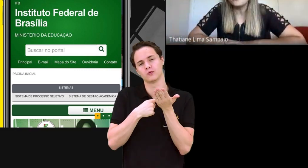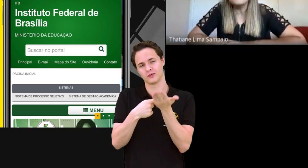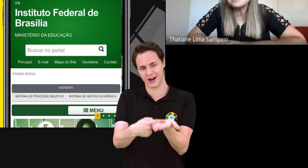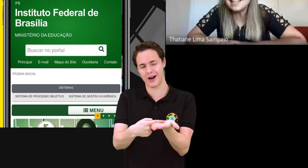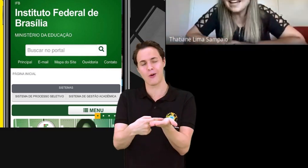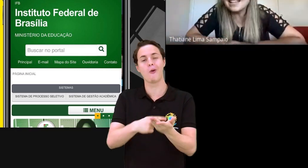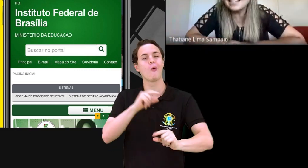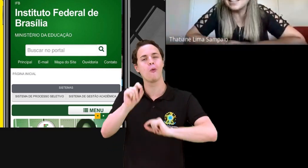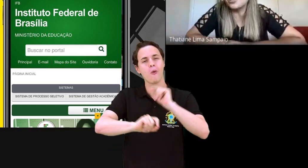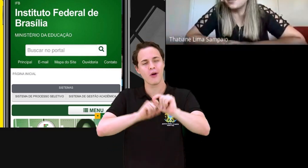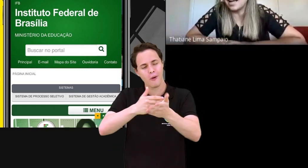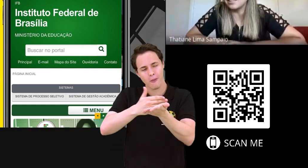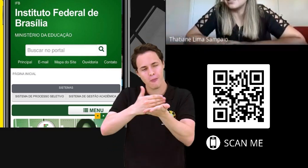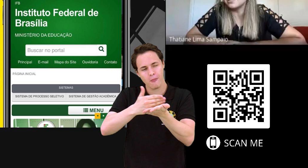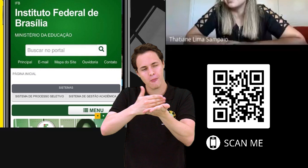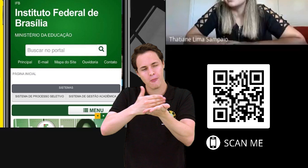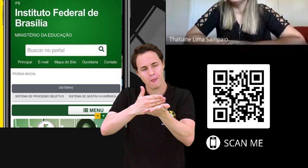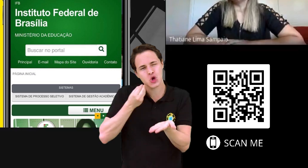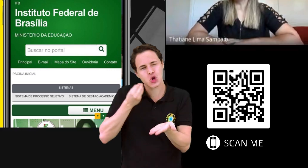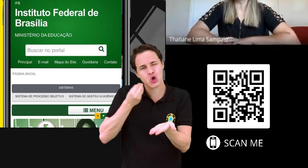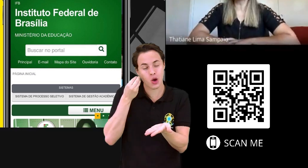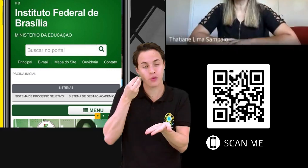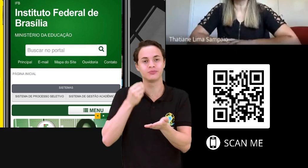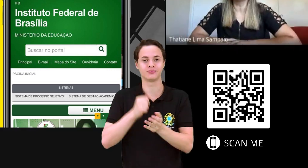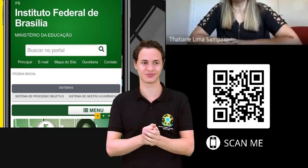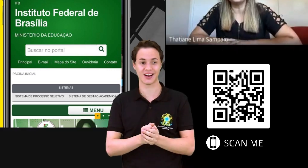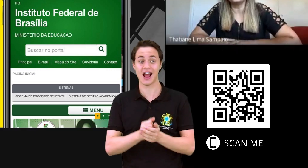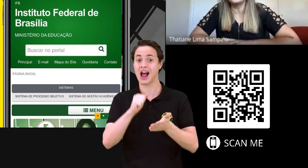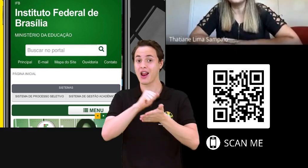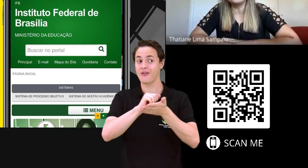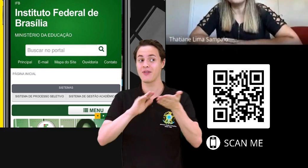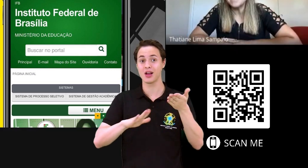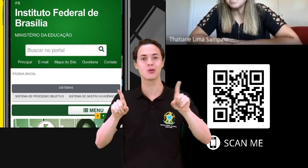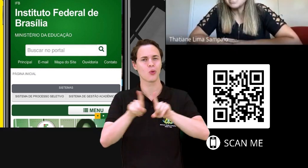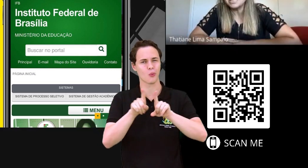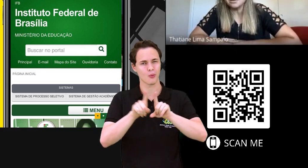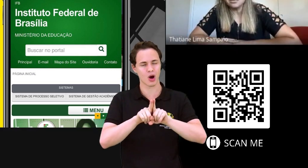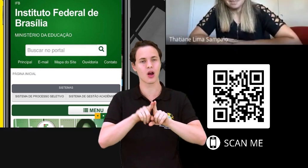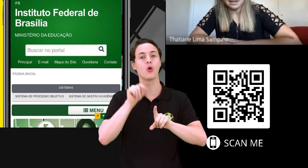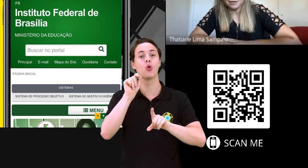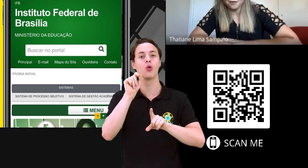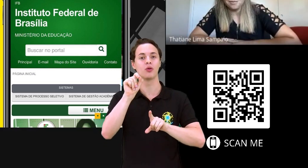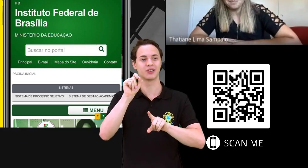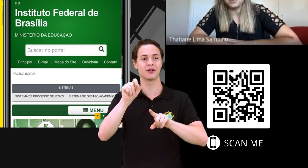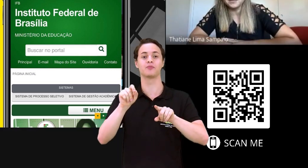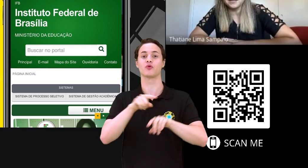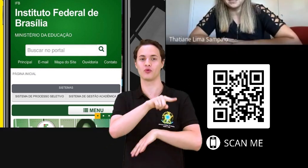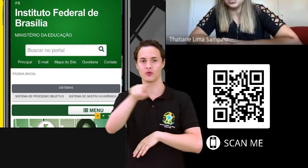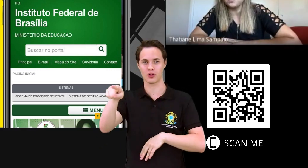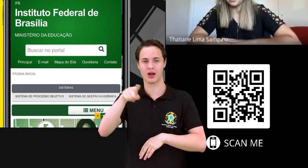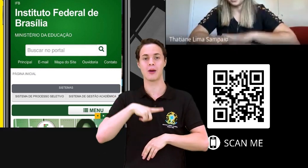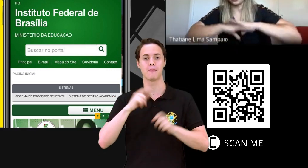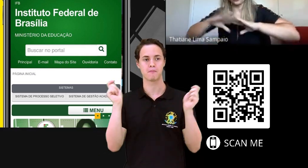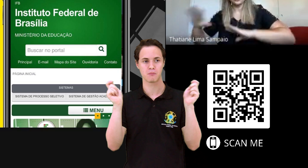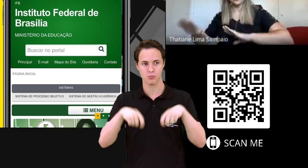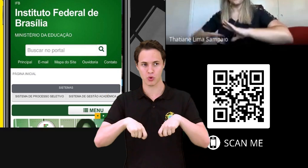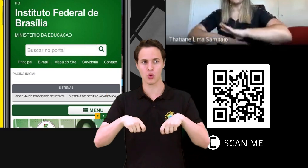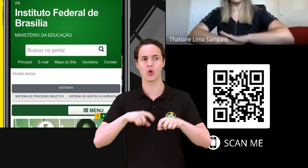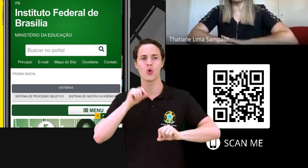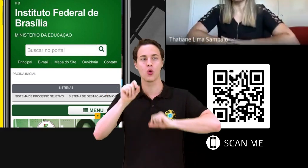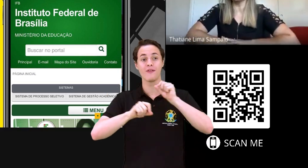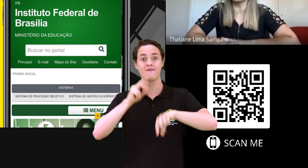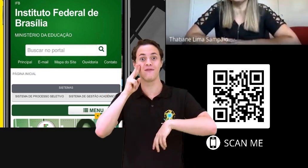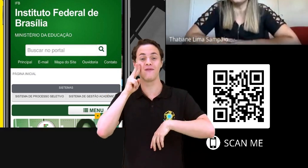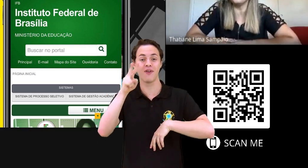a começarem essas atividades. Então, essa nossa atividade, que também está numa plataforma para vocês serem certificados de outra